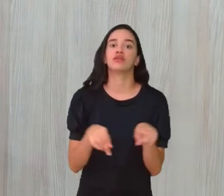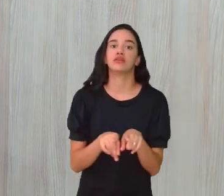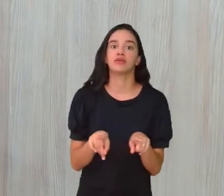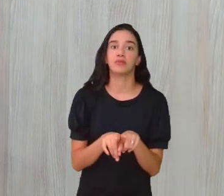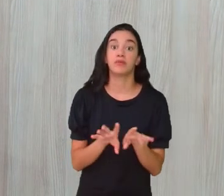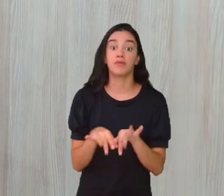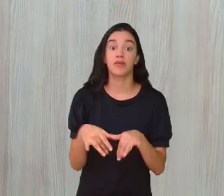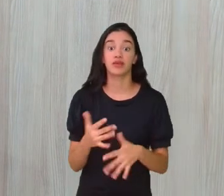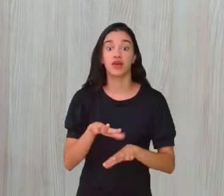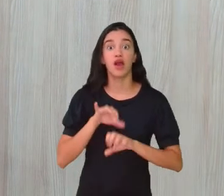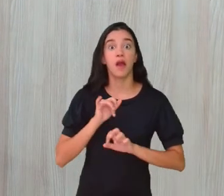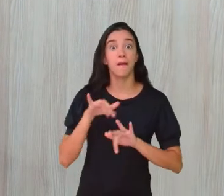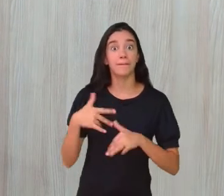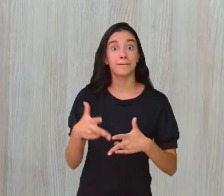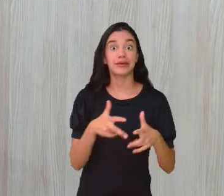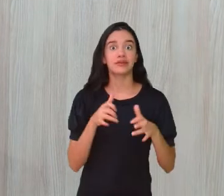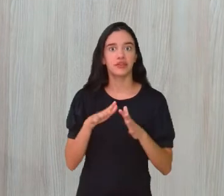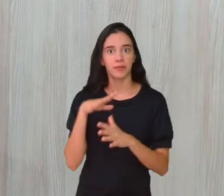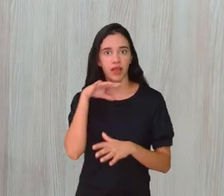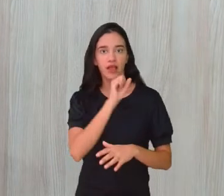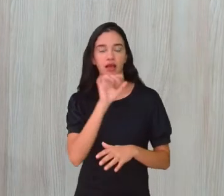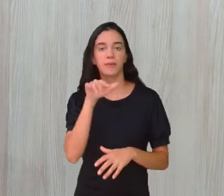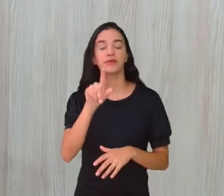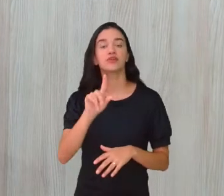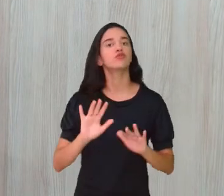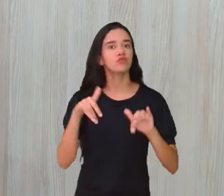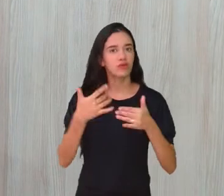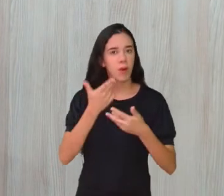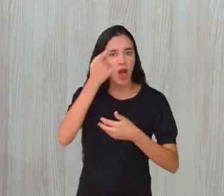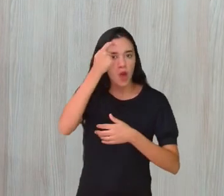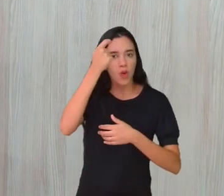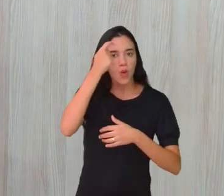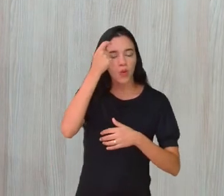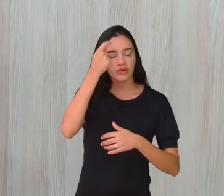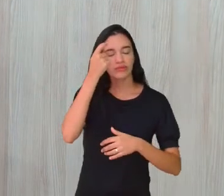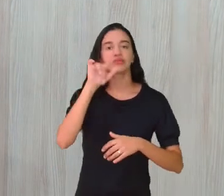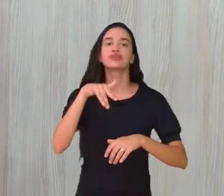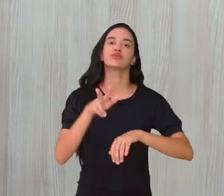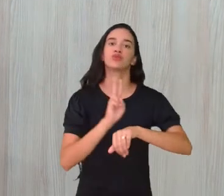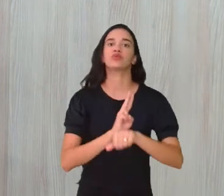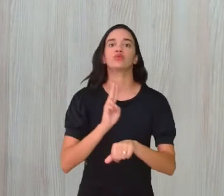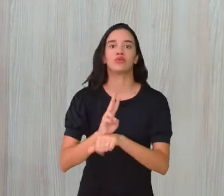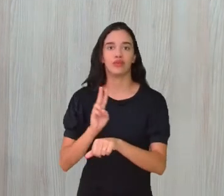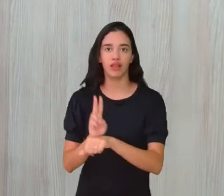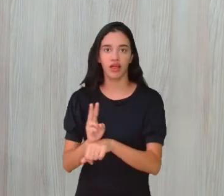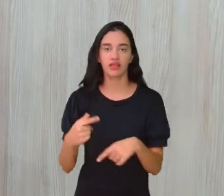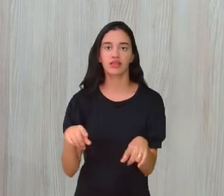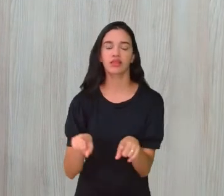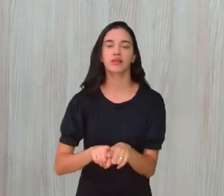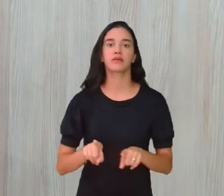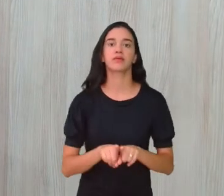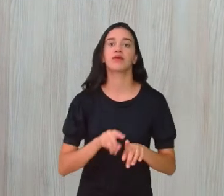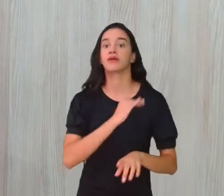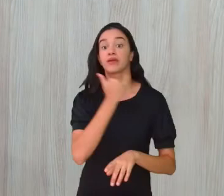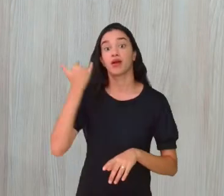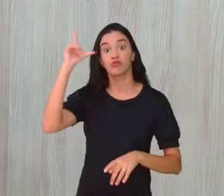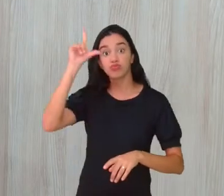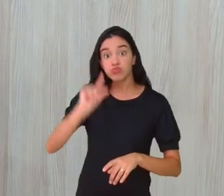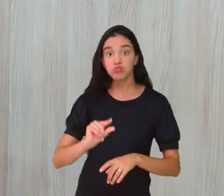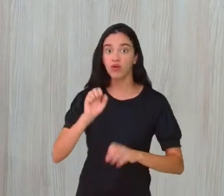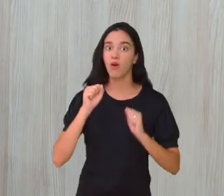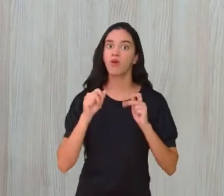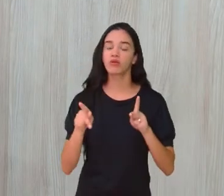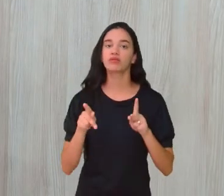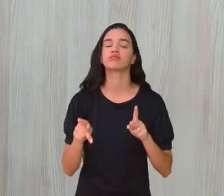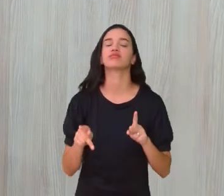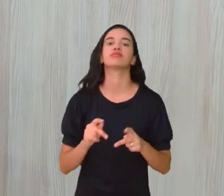detectado logo, uma pessoa se cura. Então, vamos lá, pessoal, conscientizar isso e se cuidar, Para que a gente possa diminuir essa mortalidade, tá